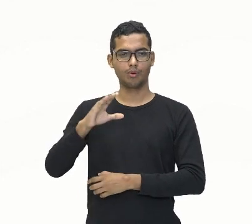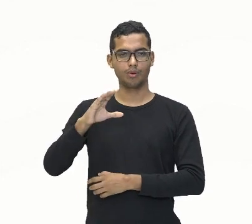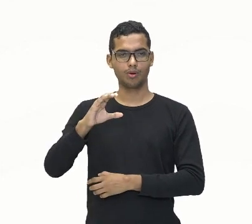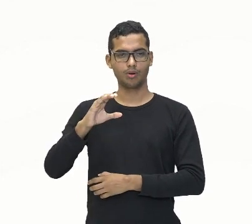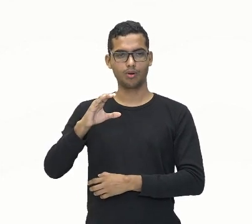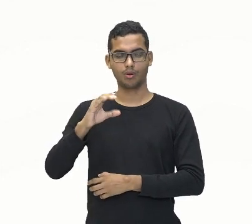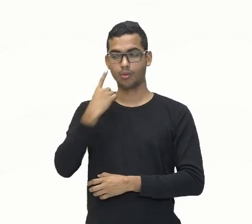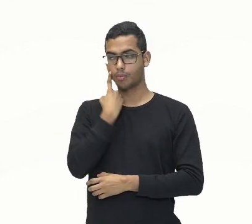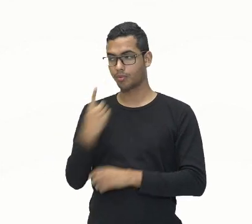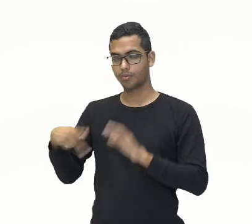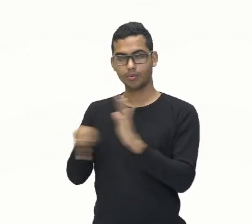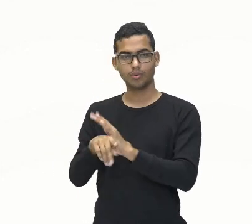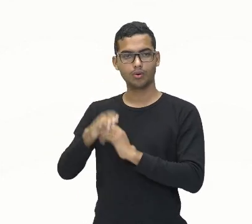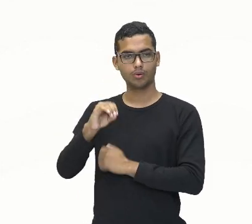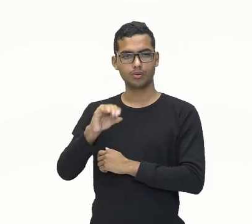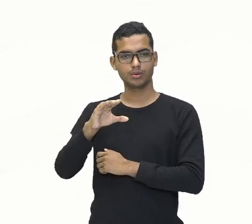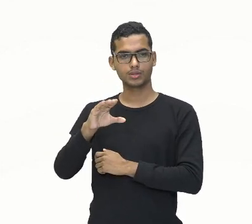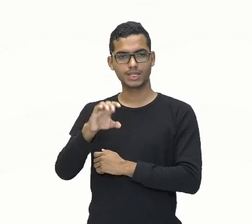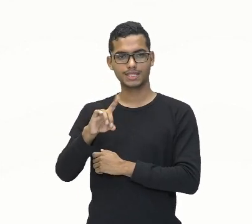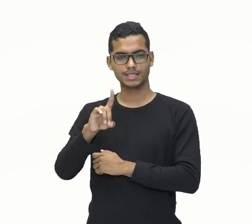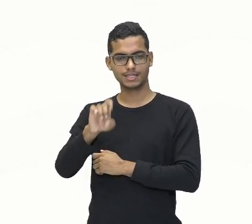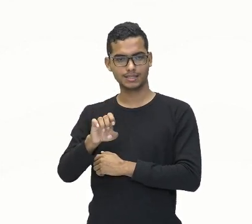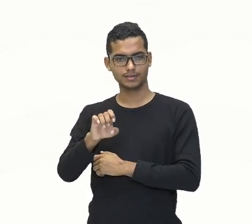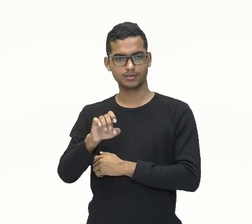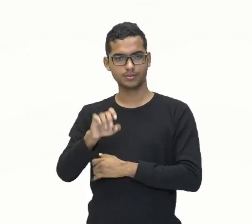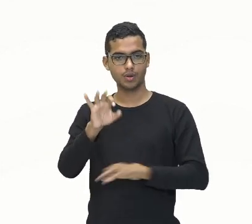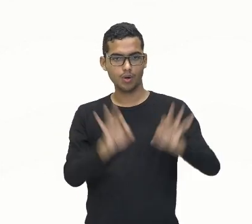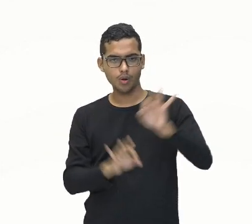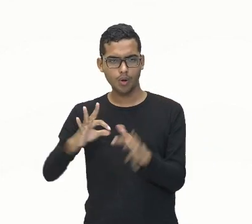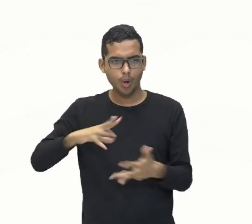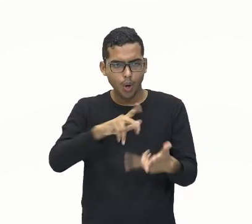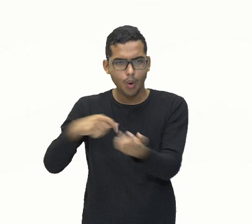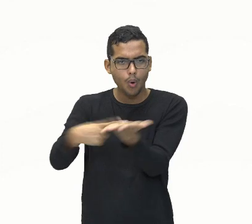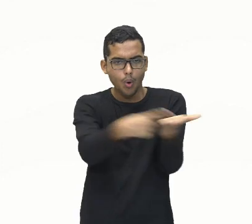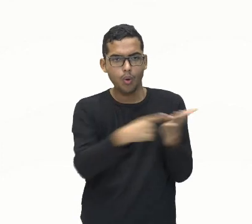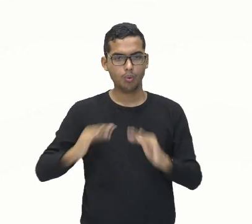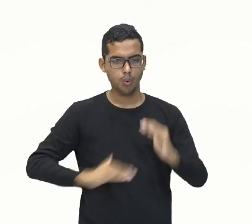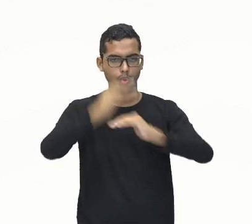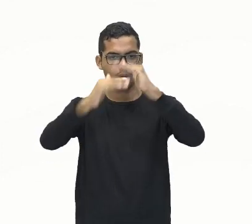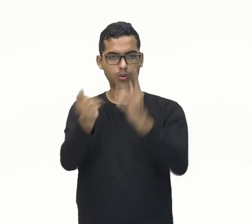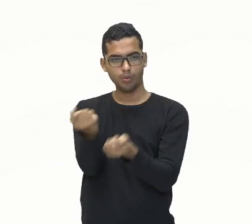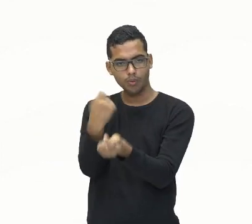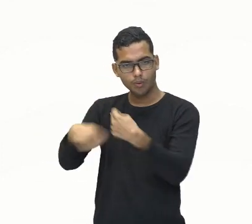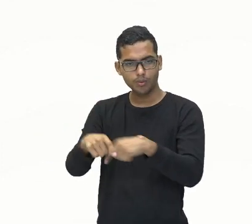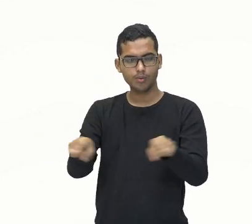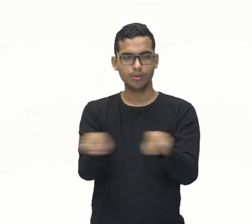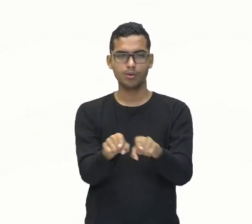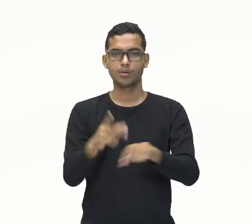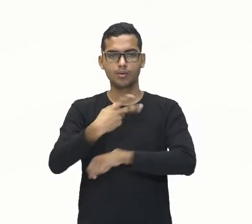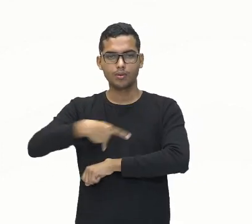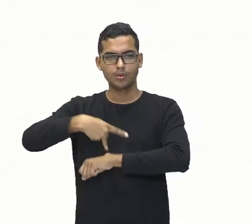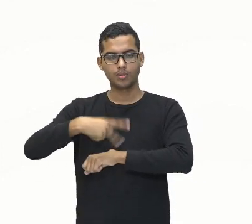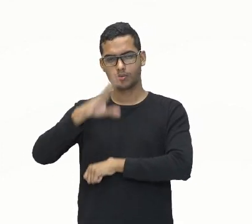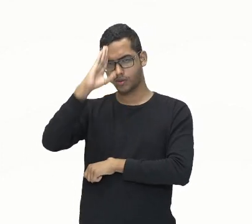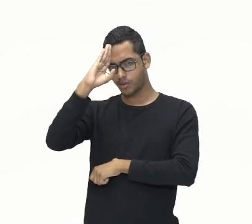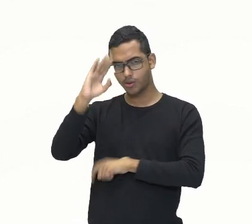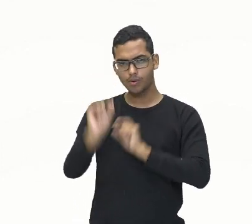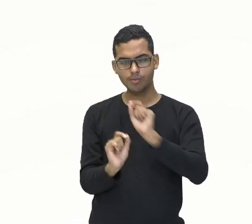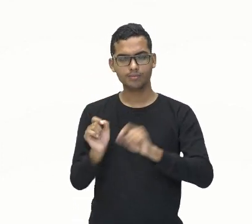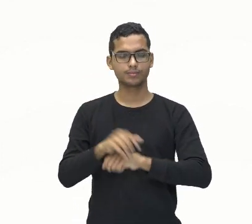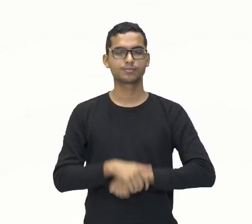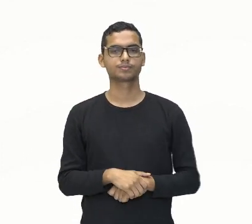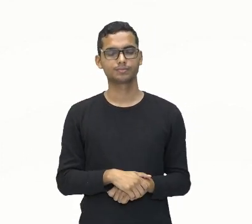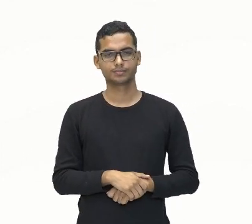Vejam só, a OCDE, que é a Organização para a Cooperação e Desenvolvimento Econômico,